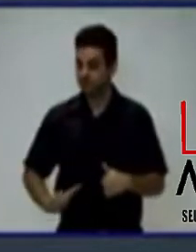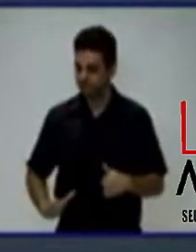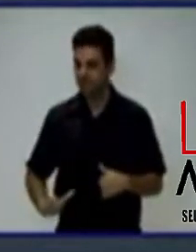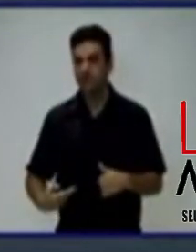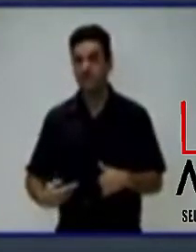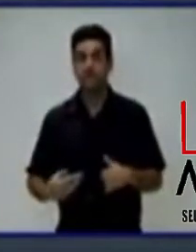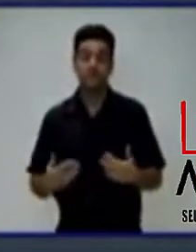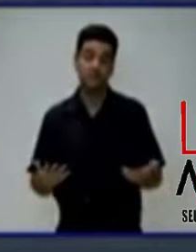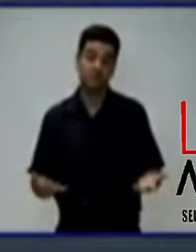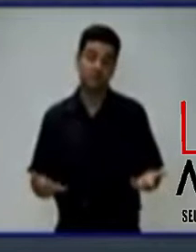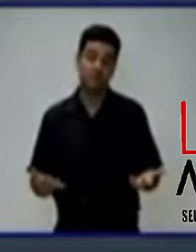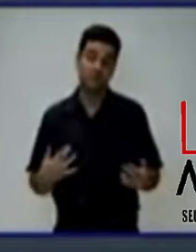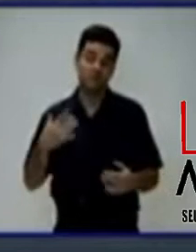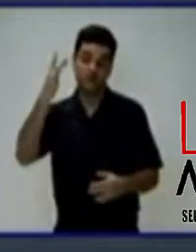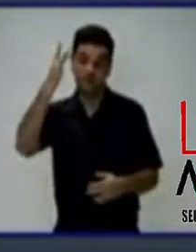o que não considero